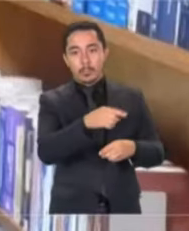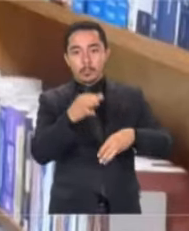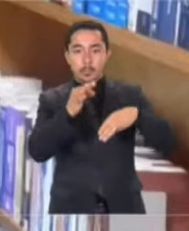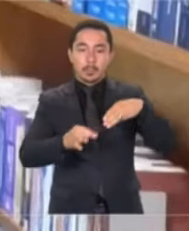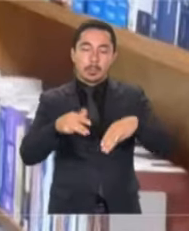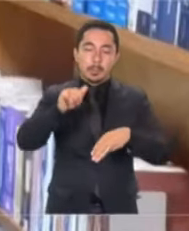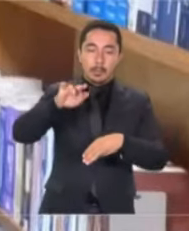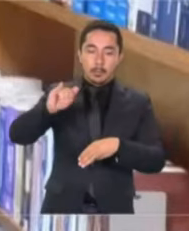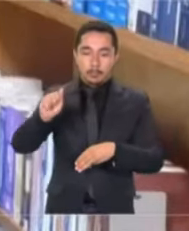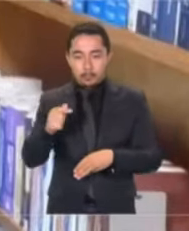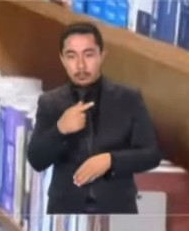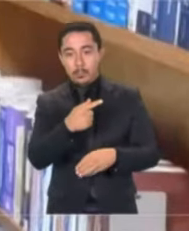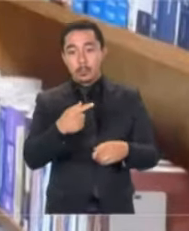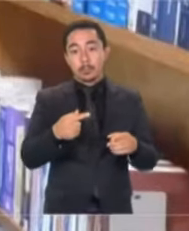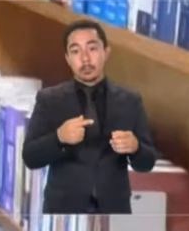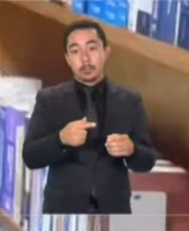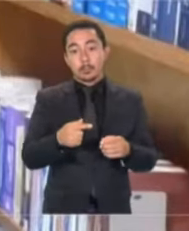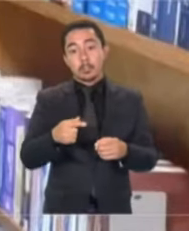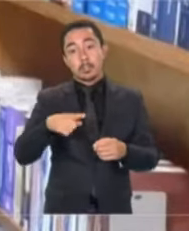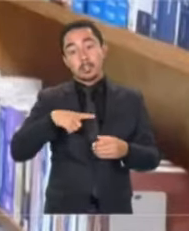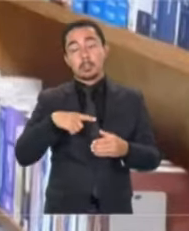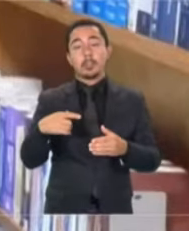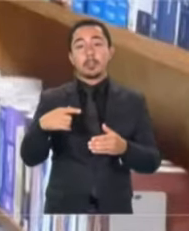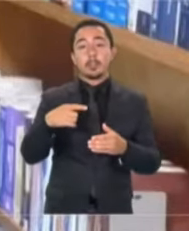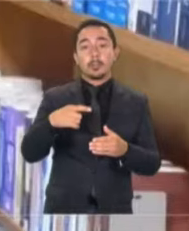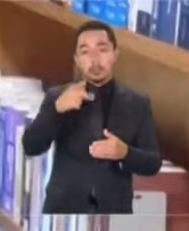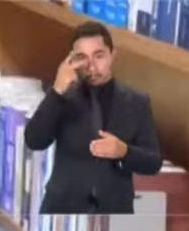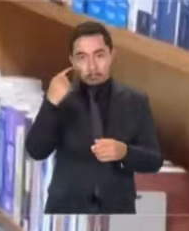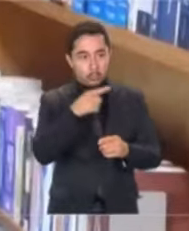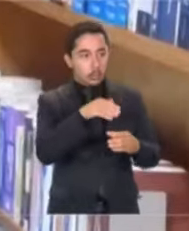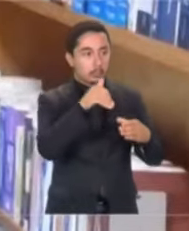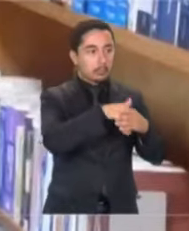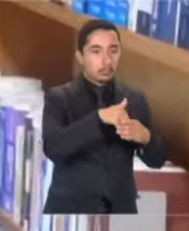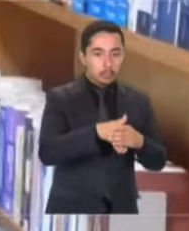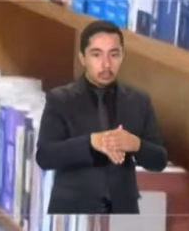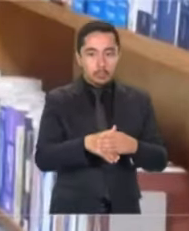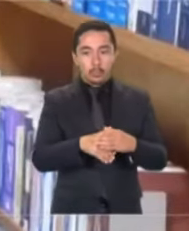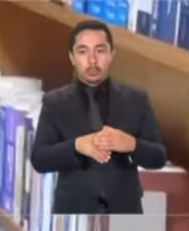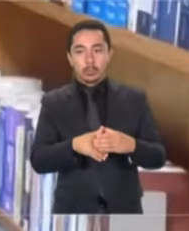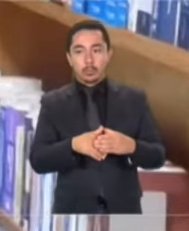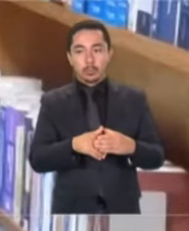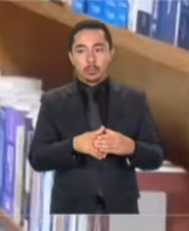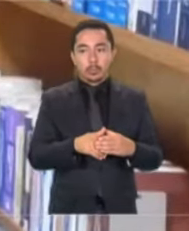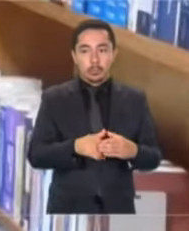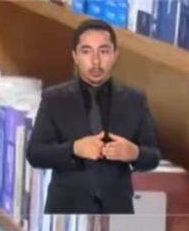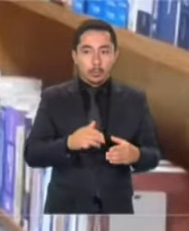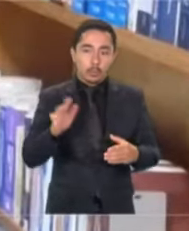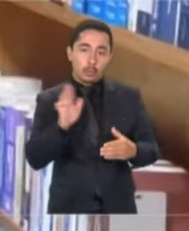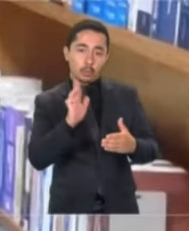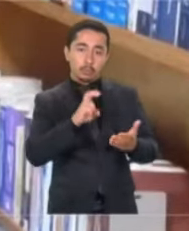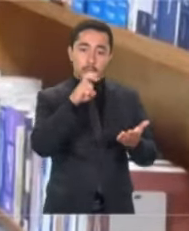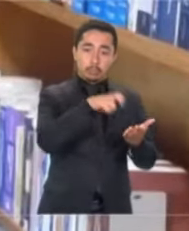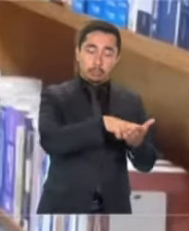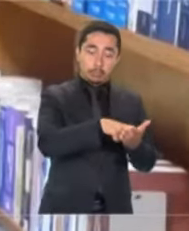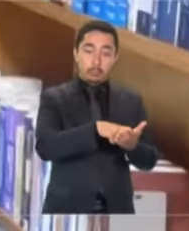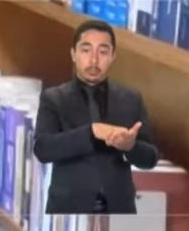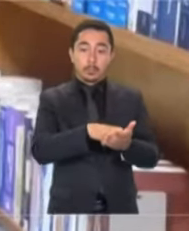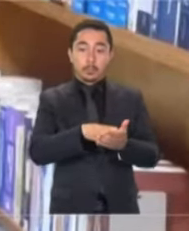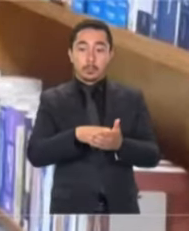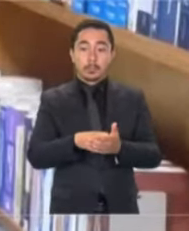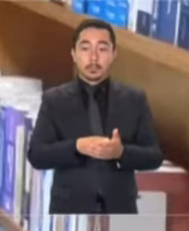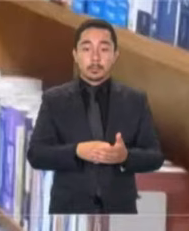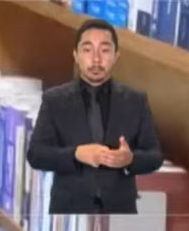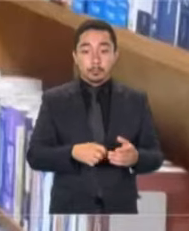o eleitor procurava a expressão Lula condenado e encontrava um link